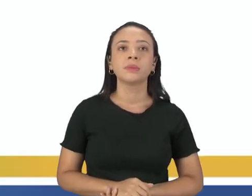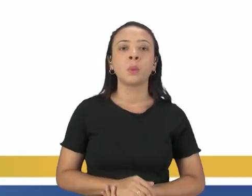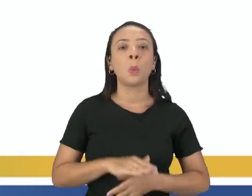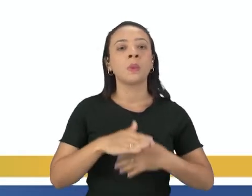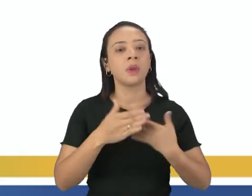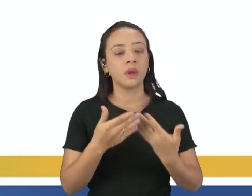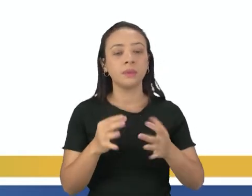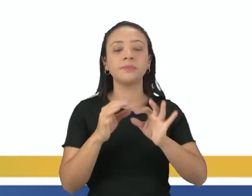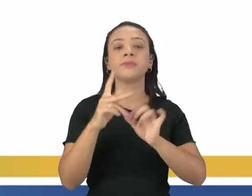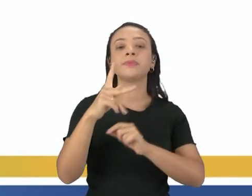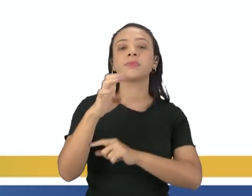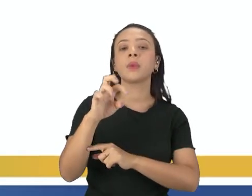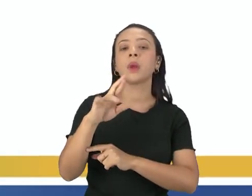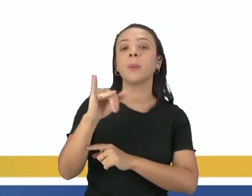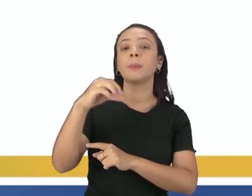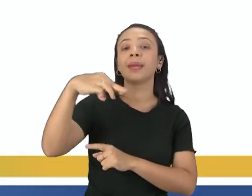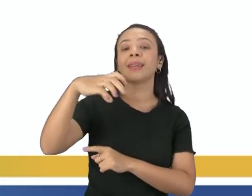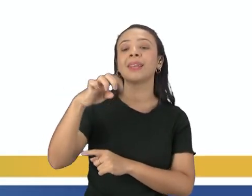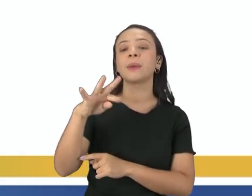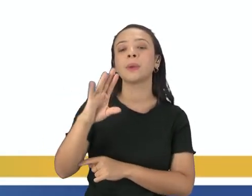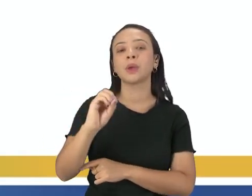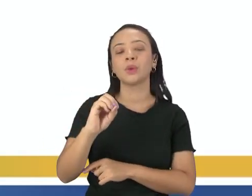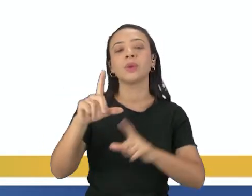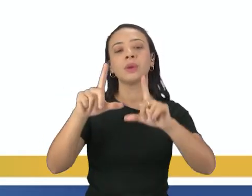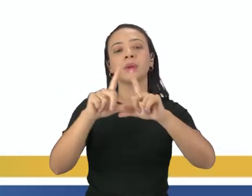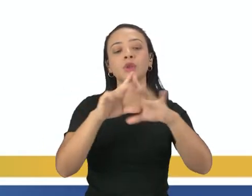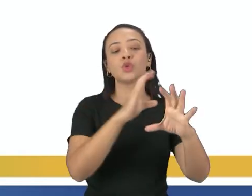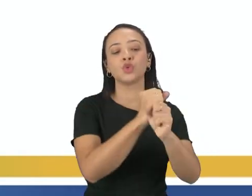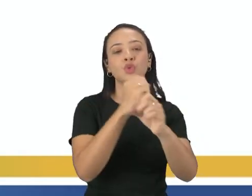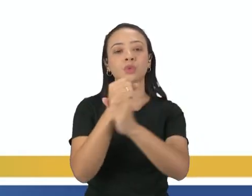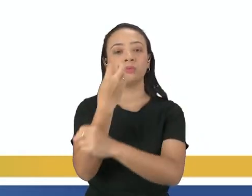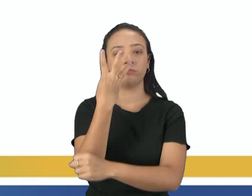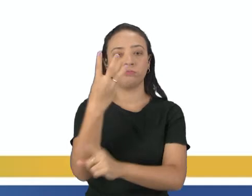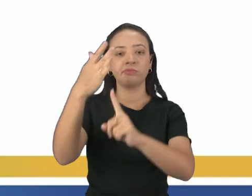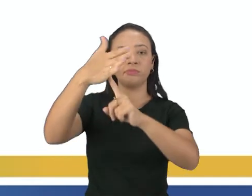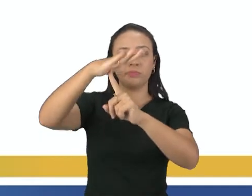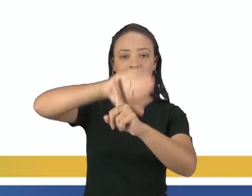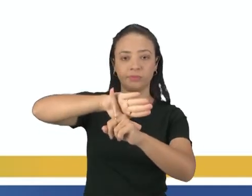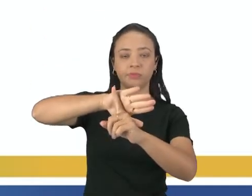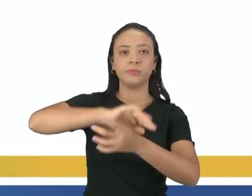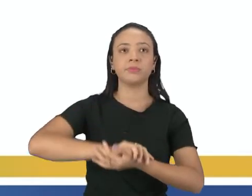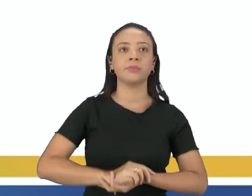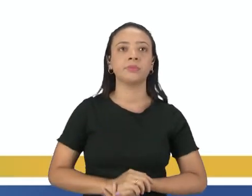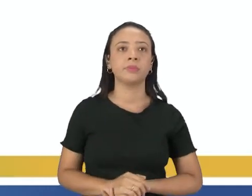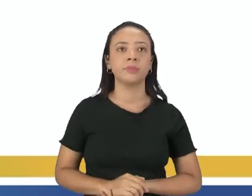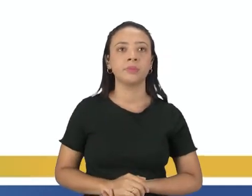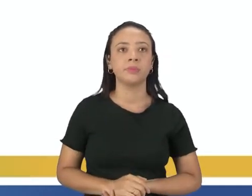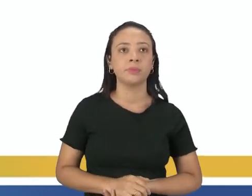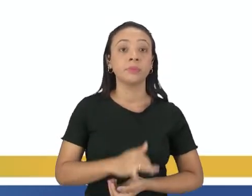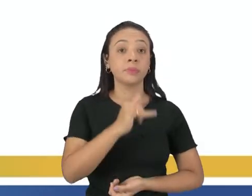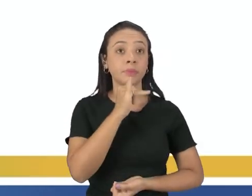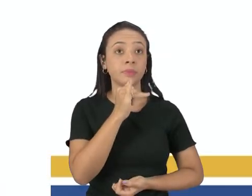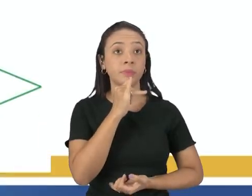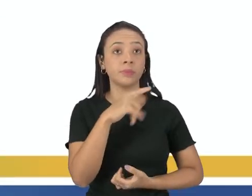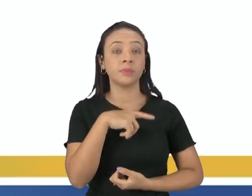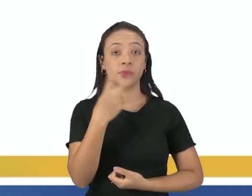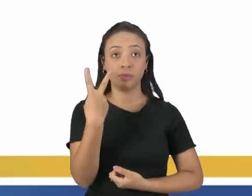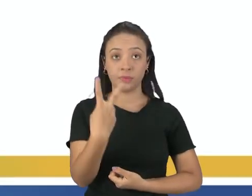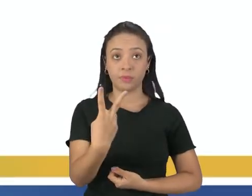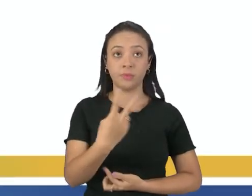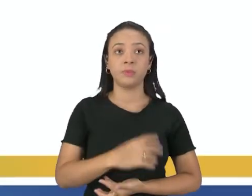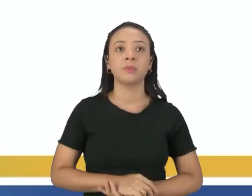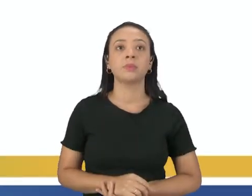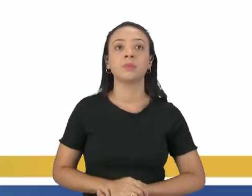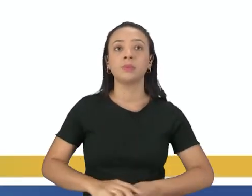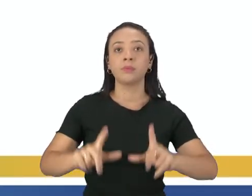aí o perímetro desse triângulo, a soma dos seus 3 lados. Exemplo número 2, observe